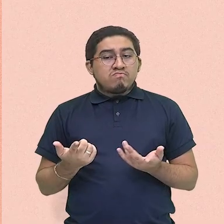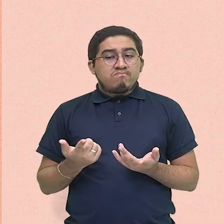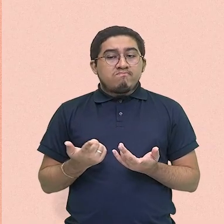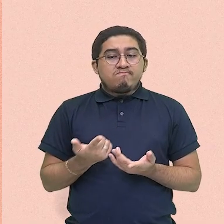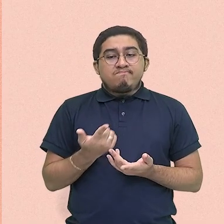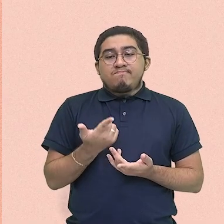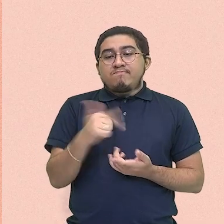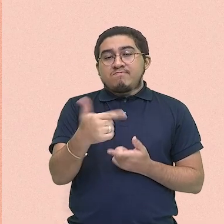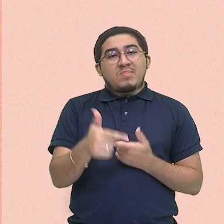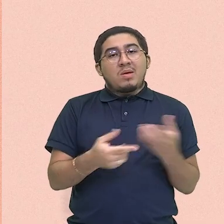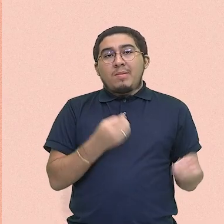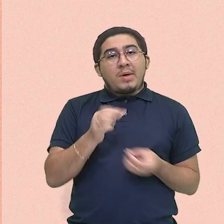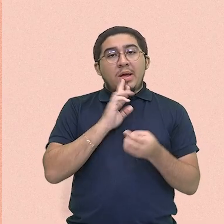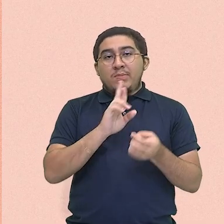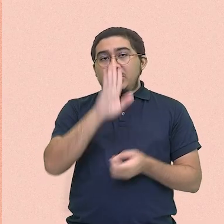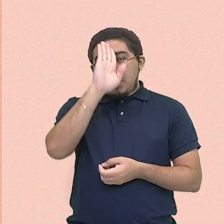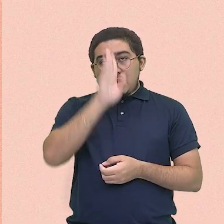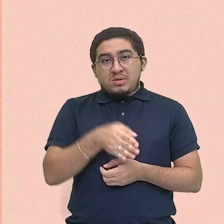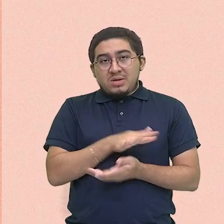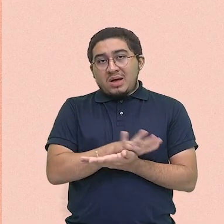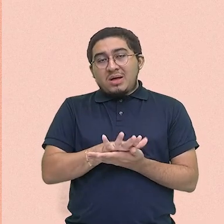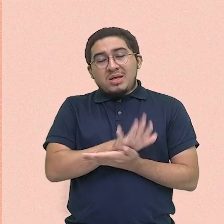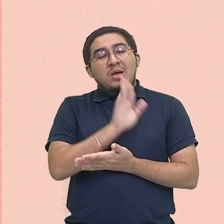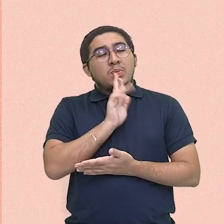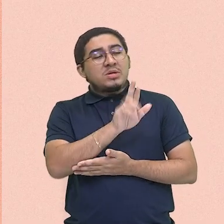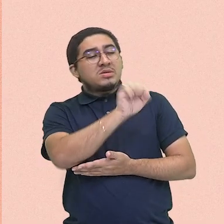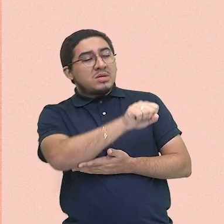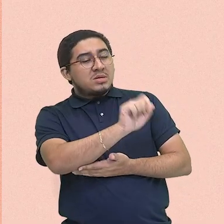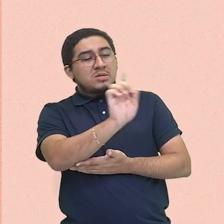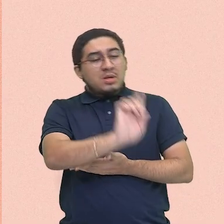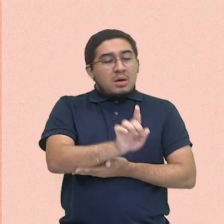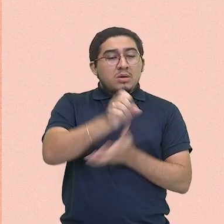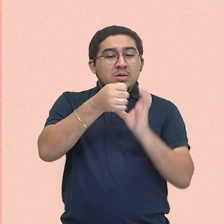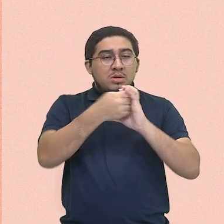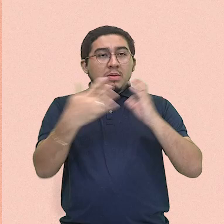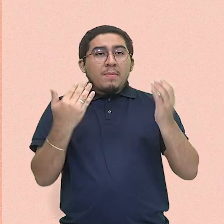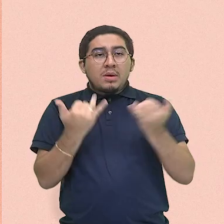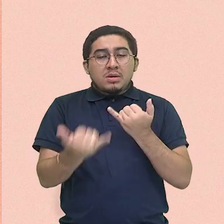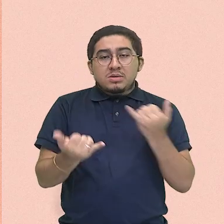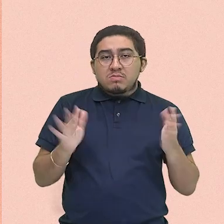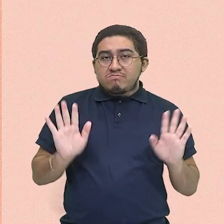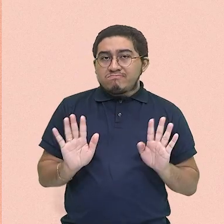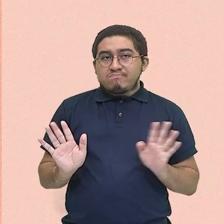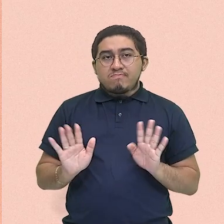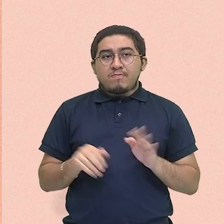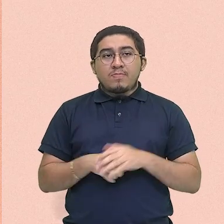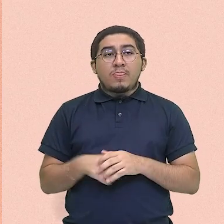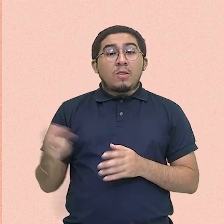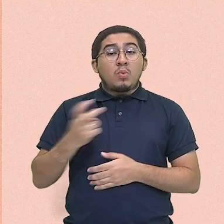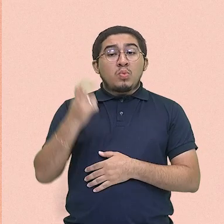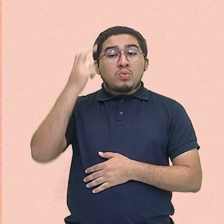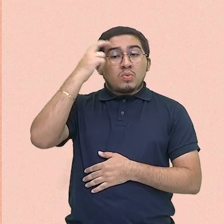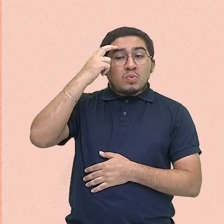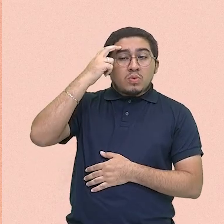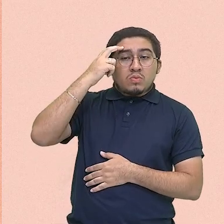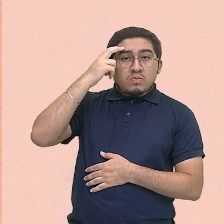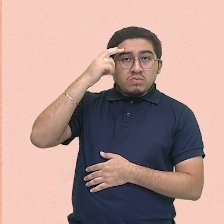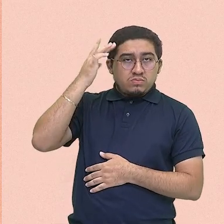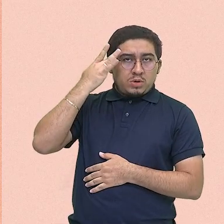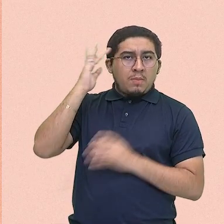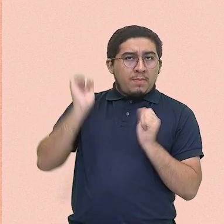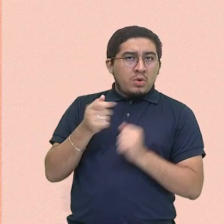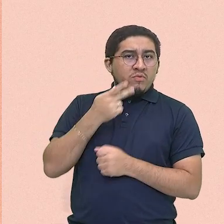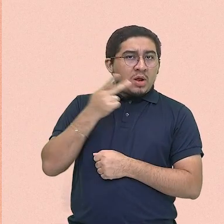não é possível responder, para poder dizer quais são essas características. E a cultura? Será que eu posso falar